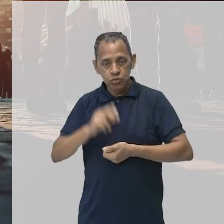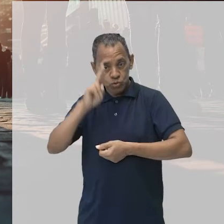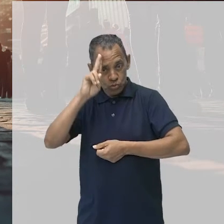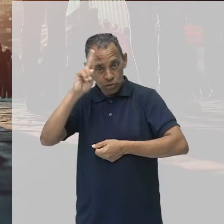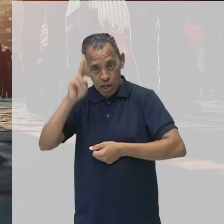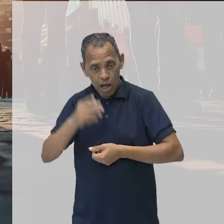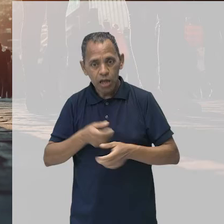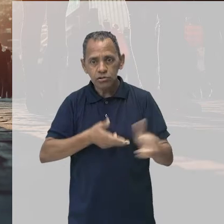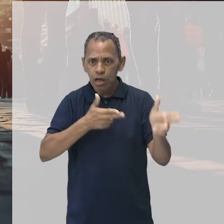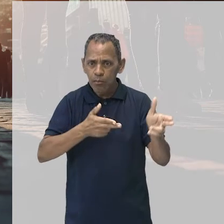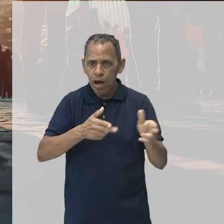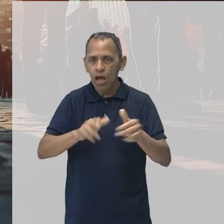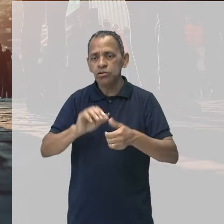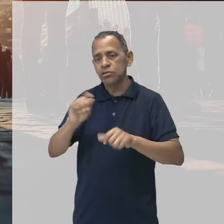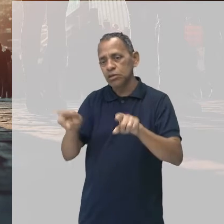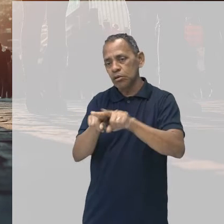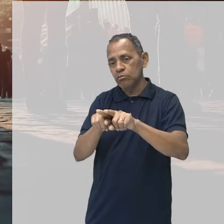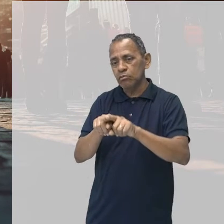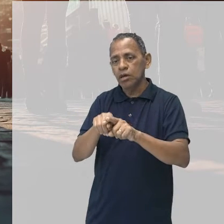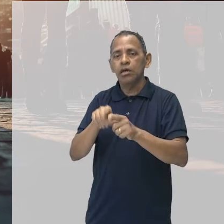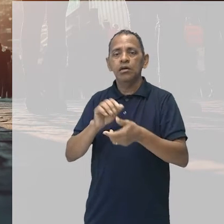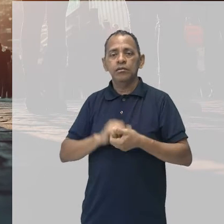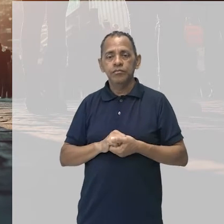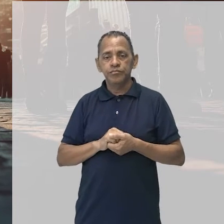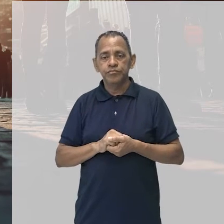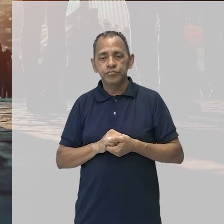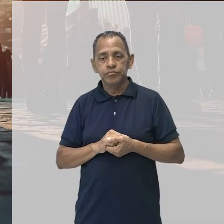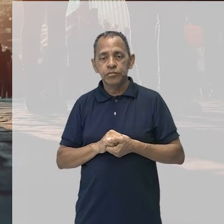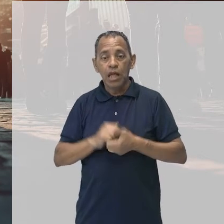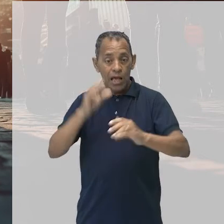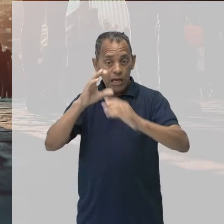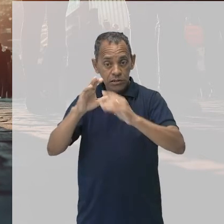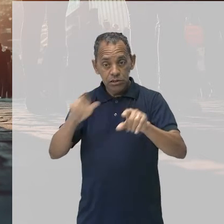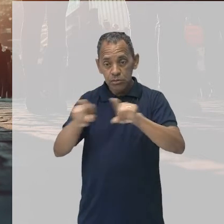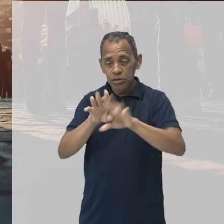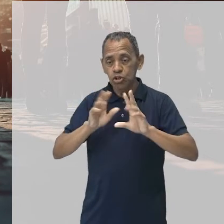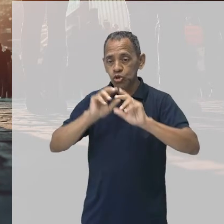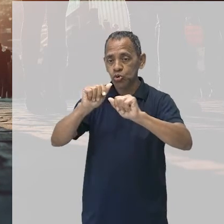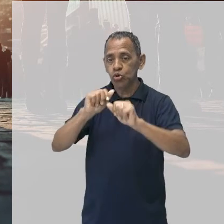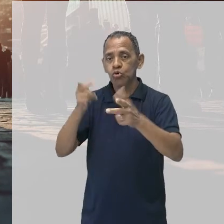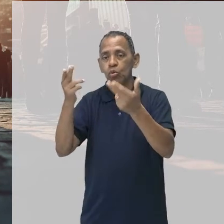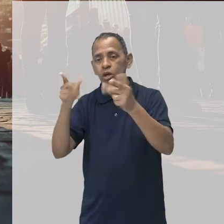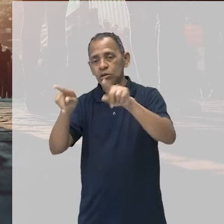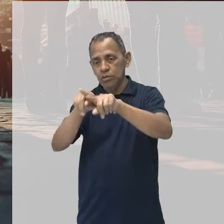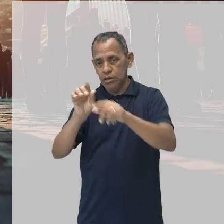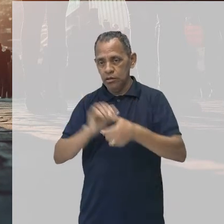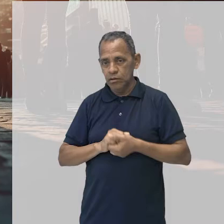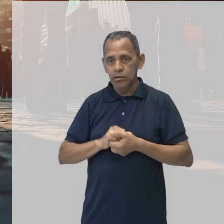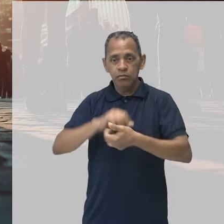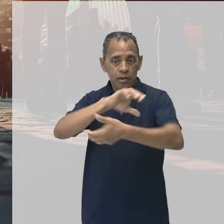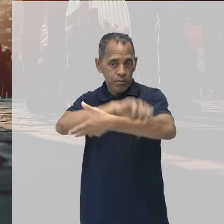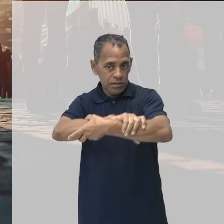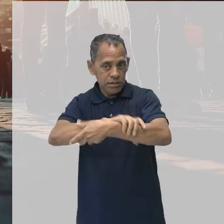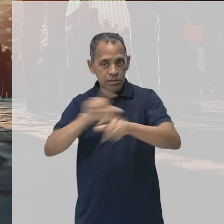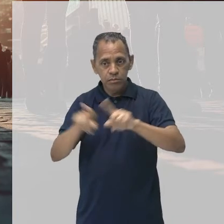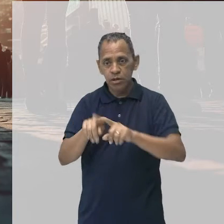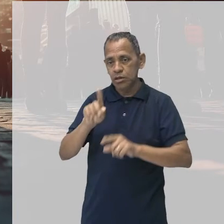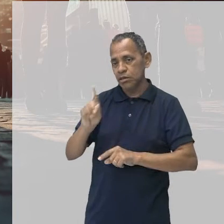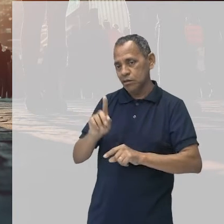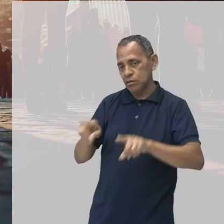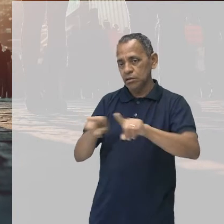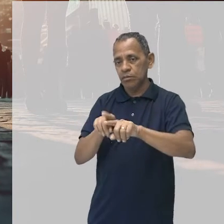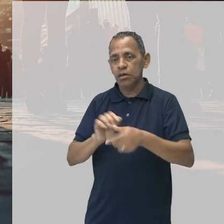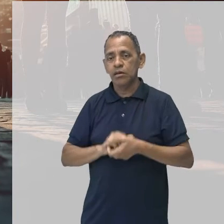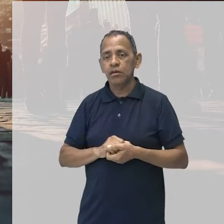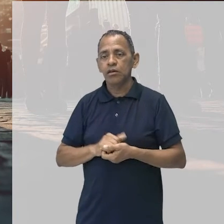e cantando e seguindo a canção. Somos todos iguais, braços dados ou não, amores na mente, as flores